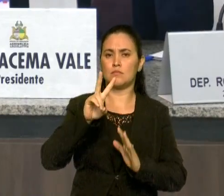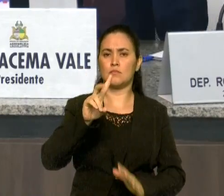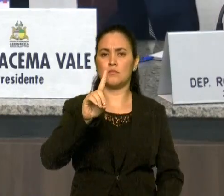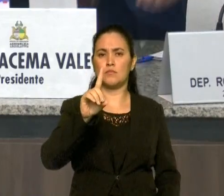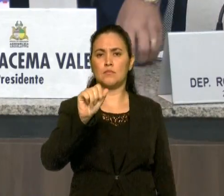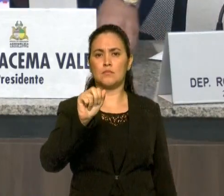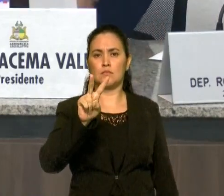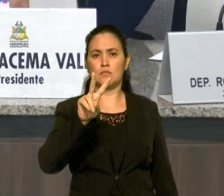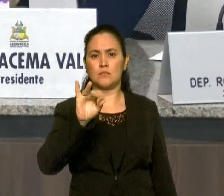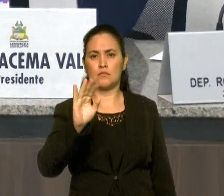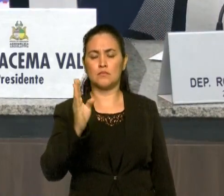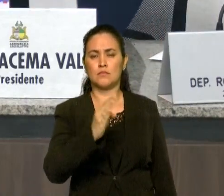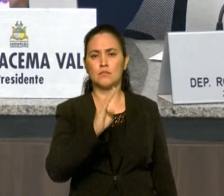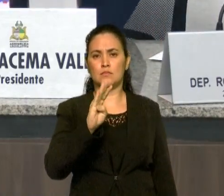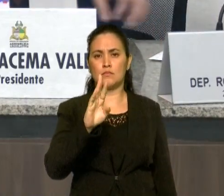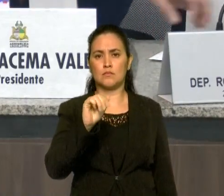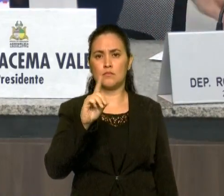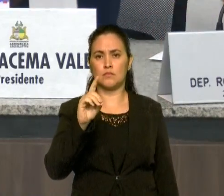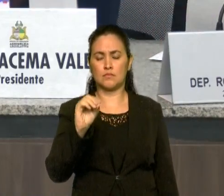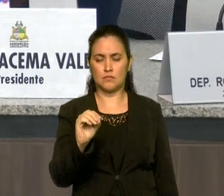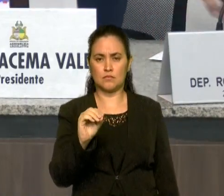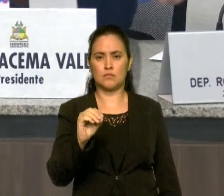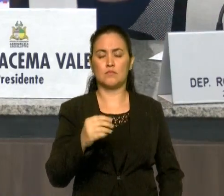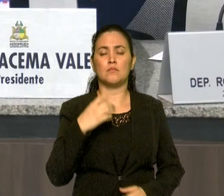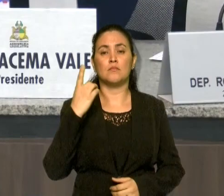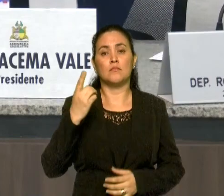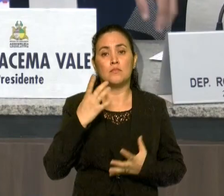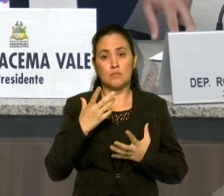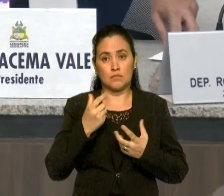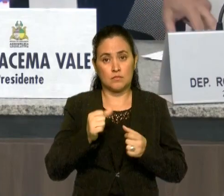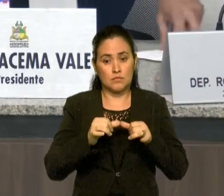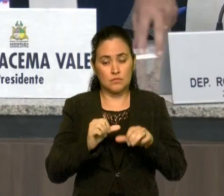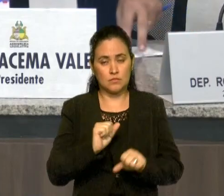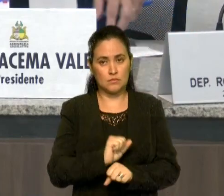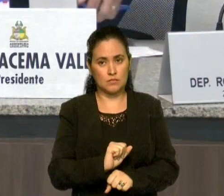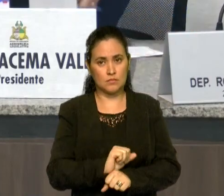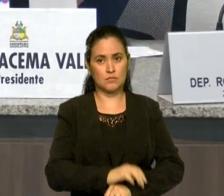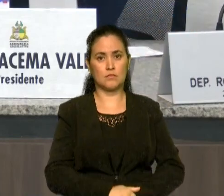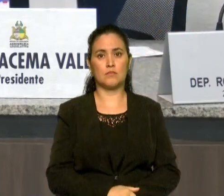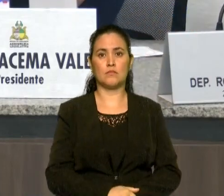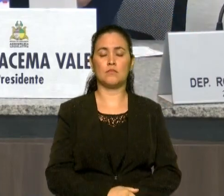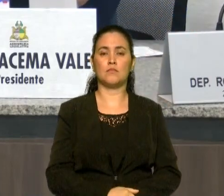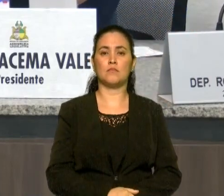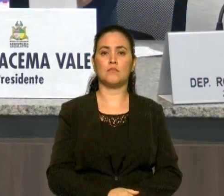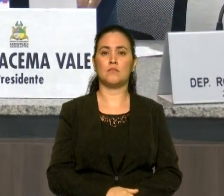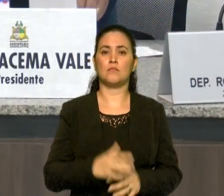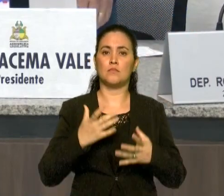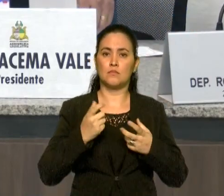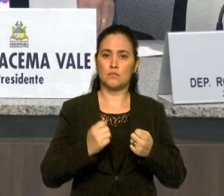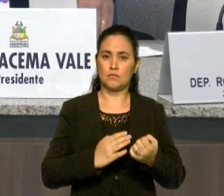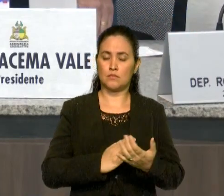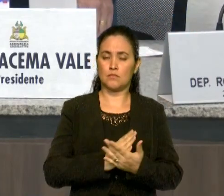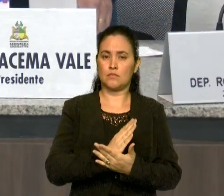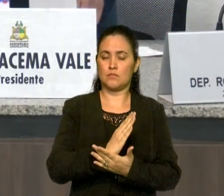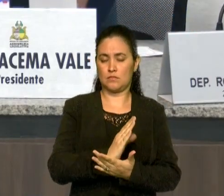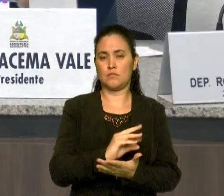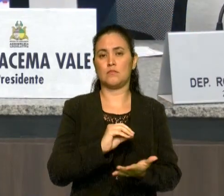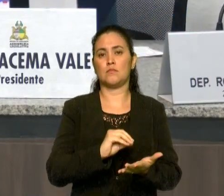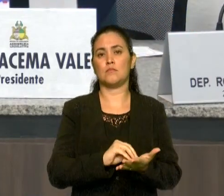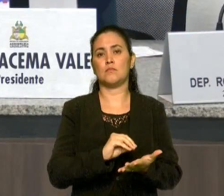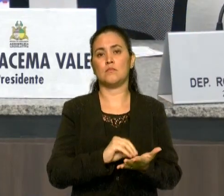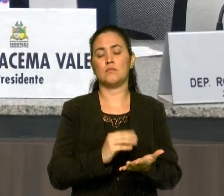Os deputados e deputadas que aprovam permaneçam como estão. Aprovado, encaminhado à